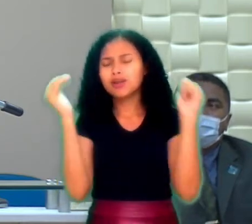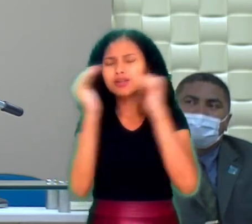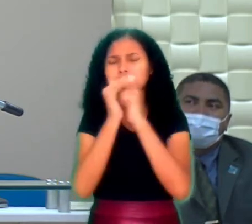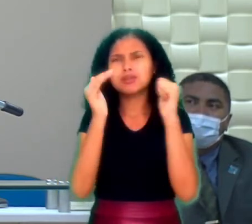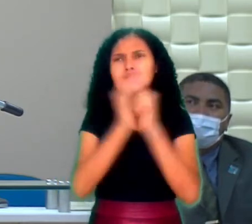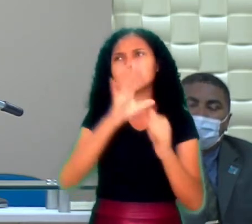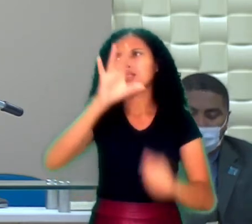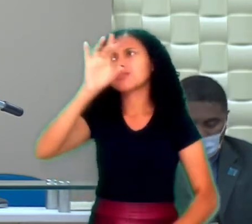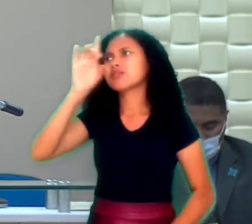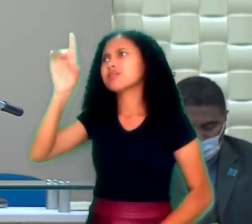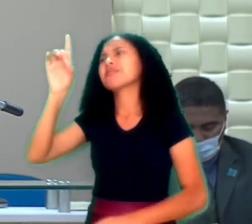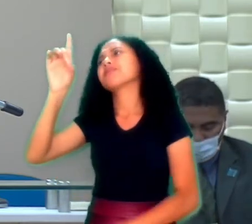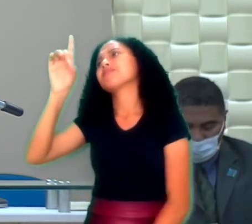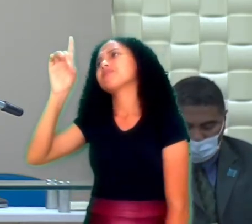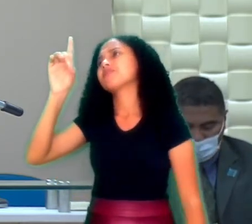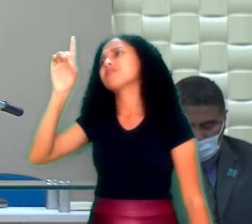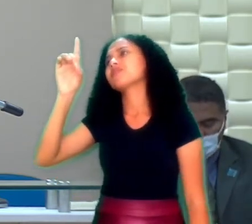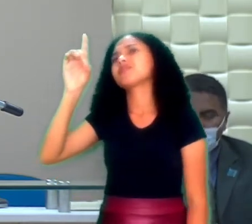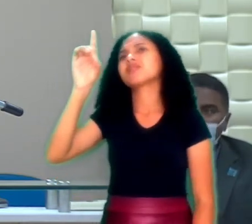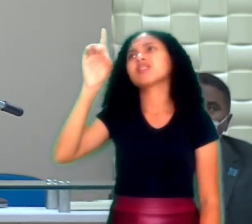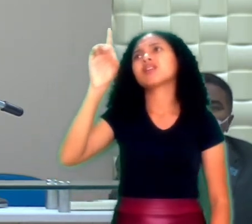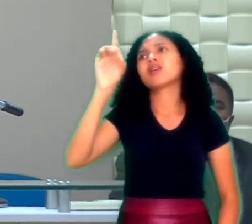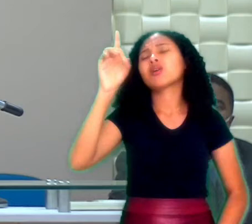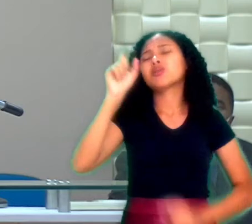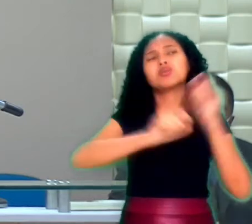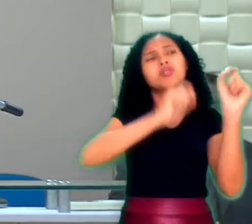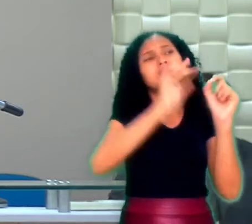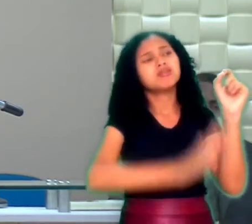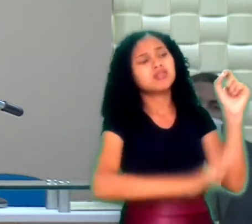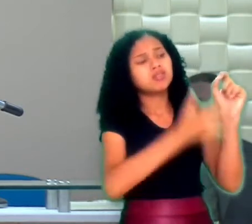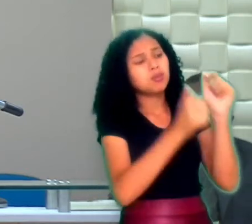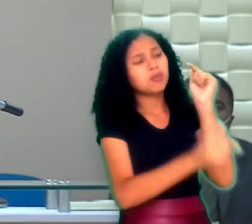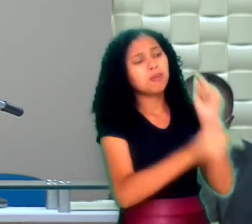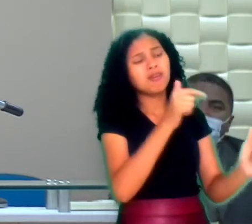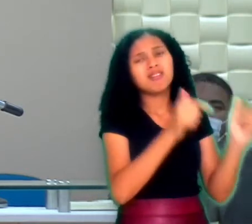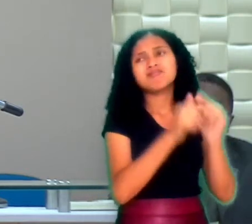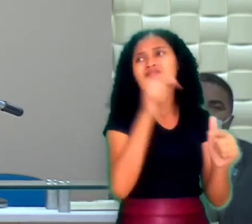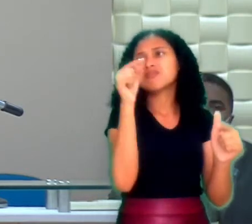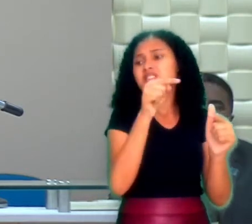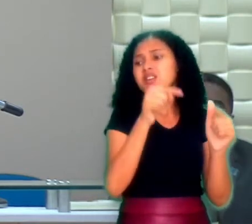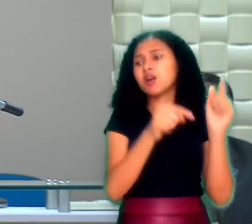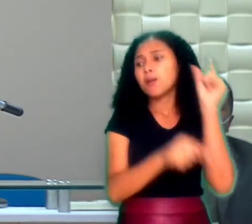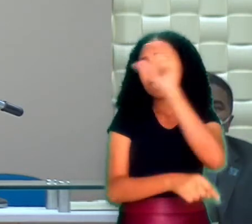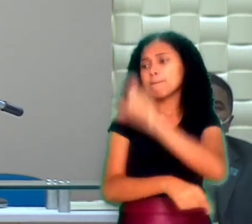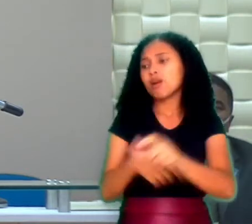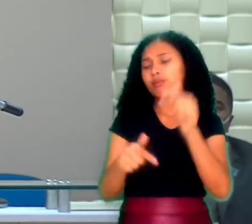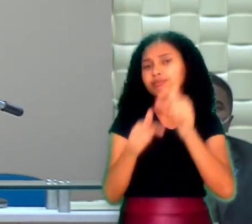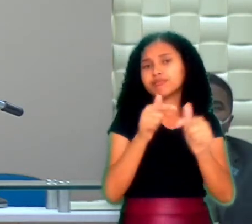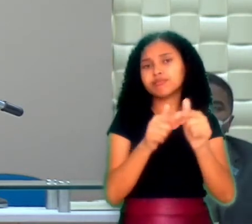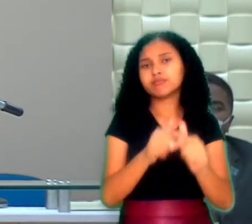e estou fugindo da presença do meu Deus.